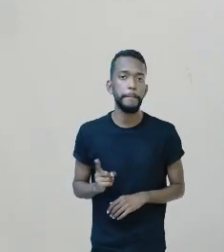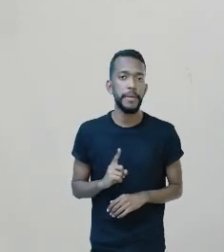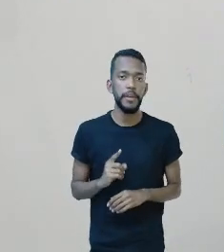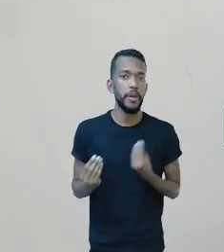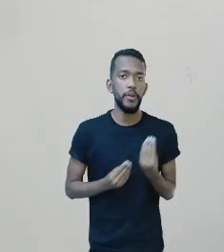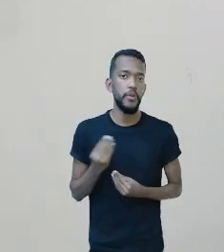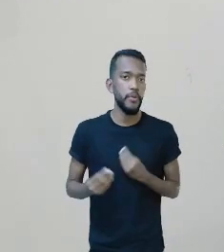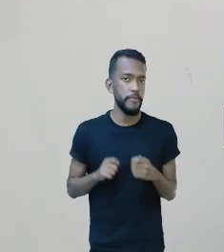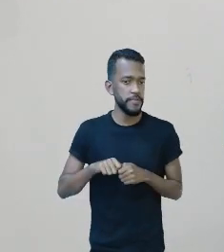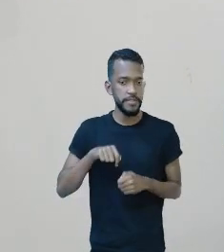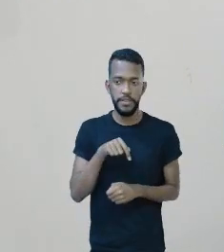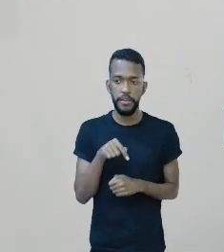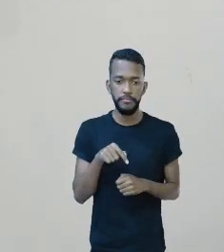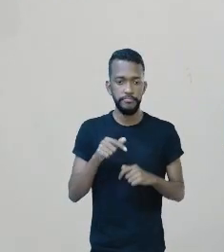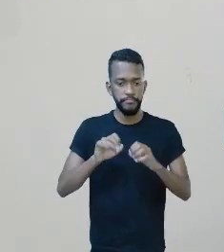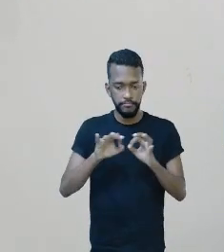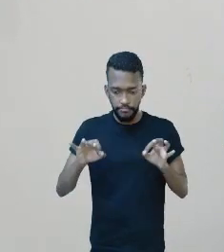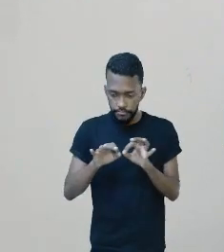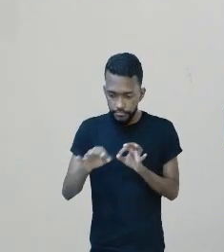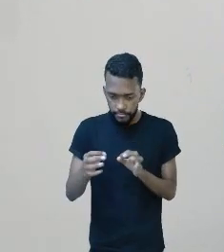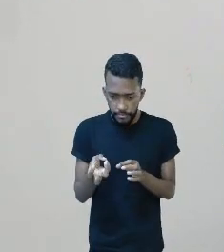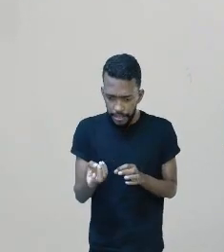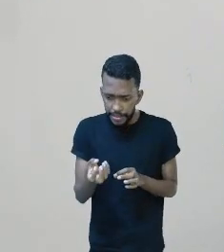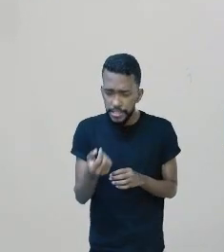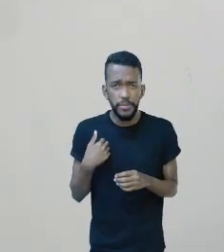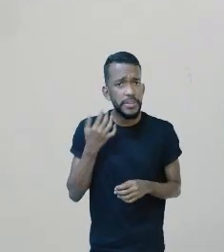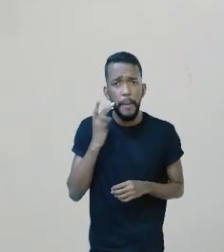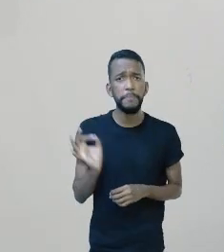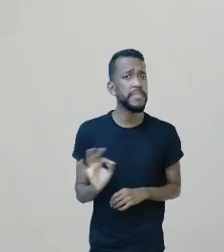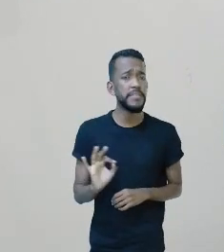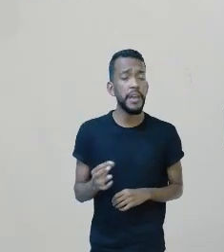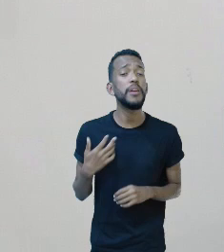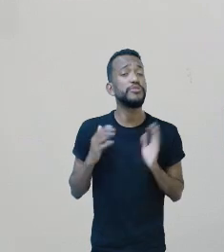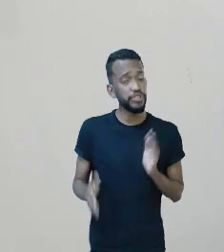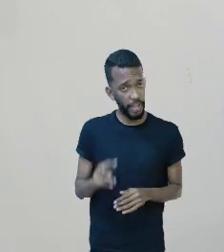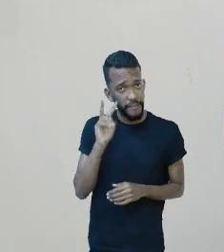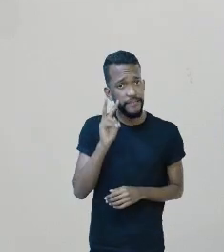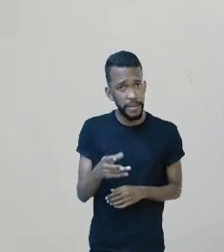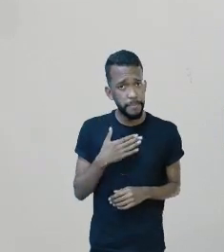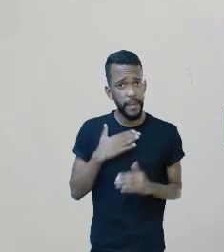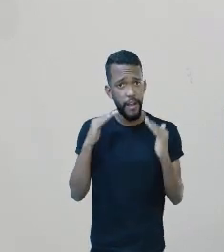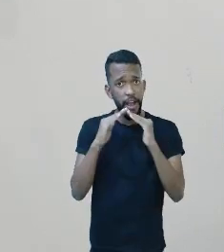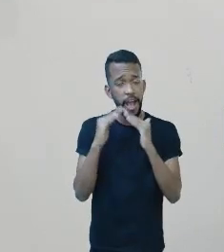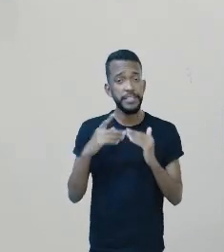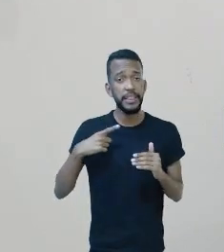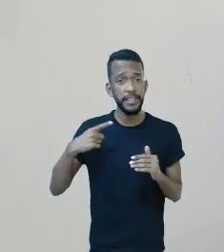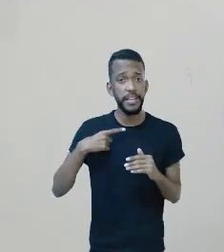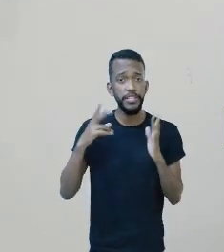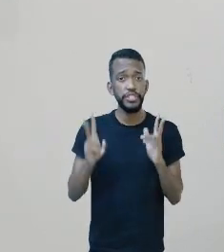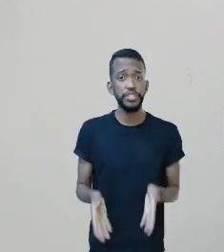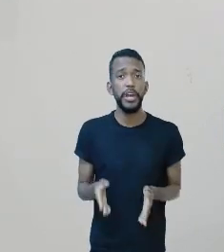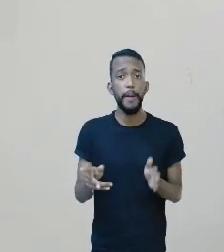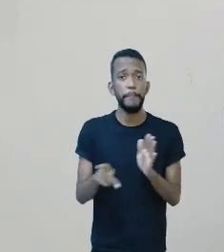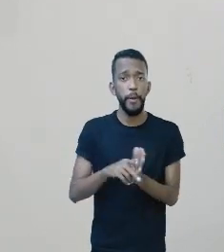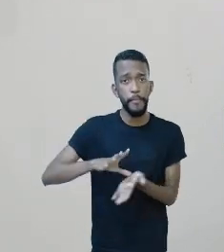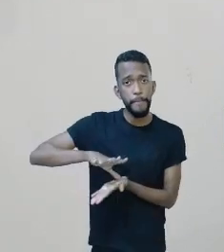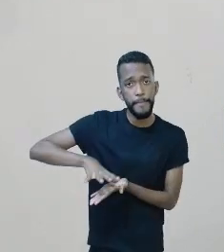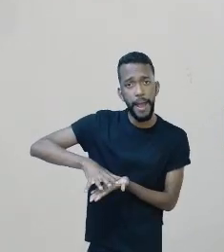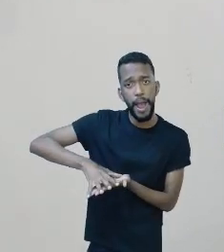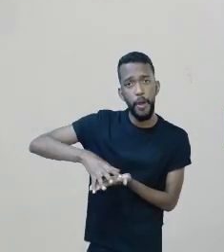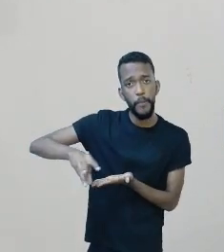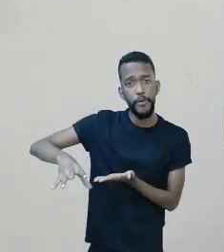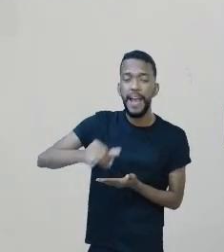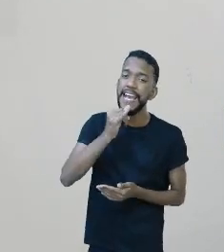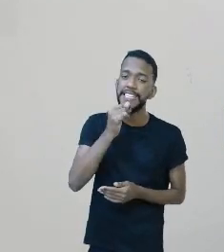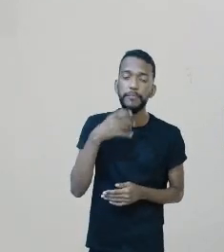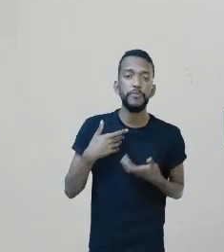medições. Professora, eu já vi na minha casa uma medição de palmo. Quando eu estou jogando